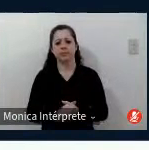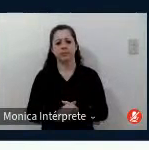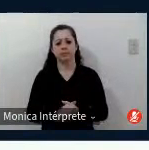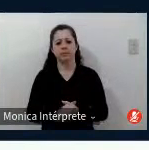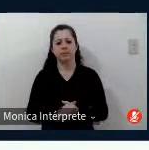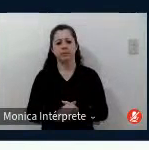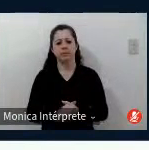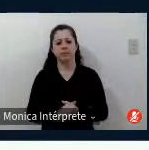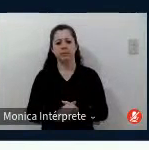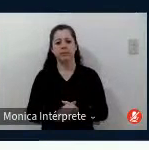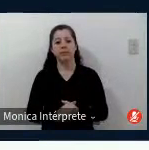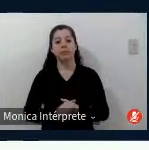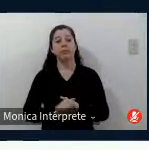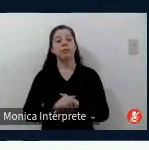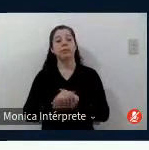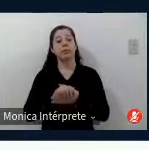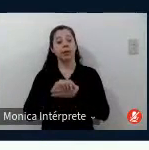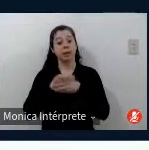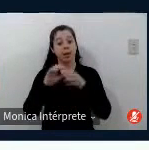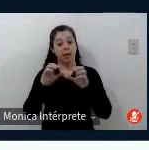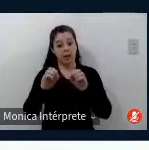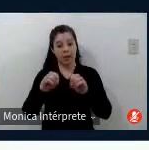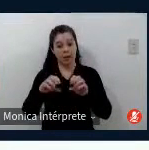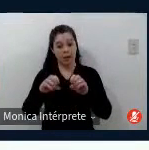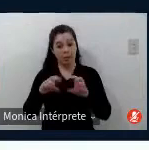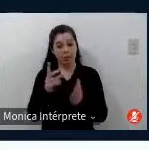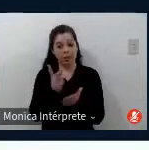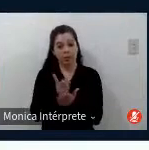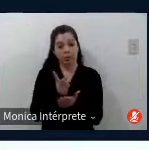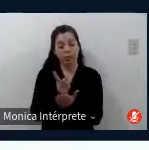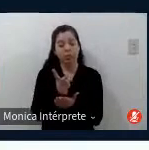Então, o princípio da educação continuada e permanente,